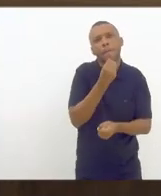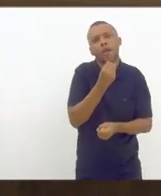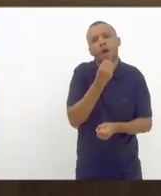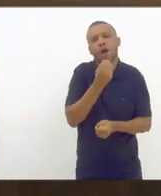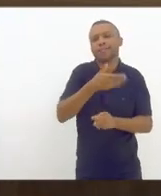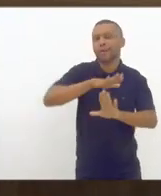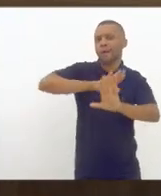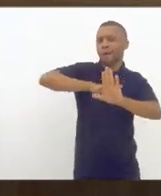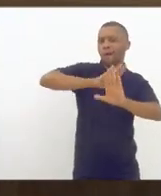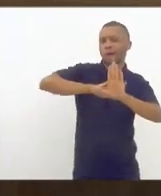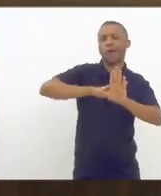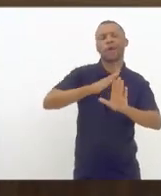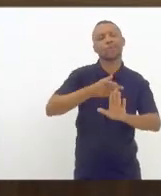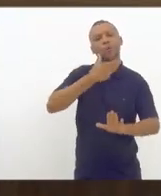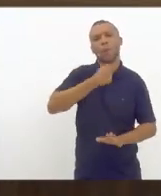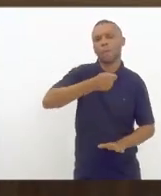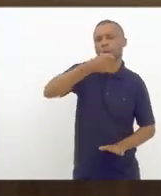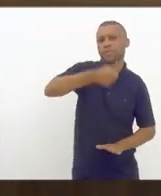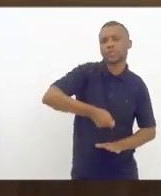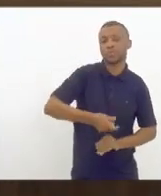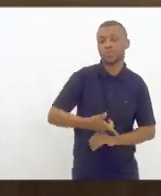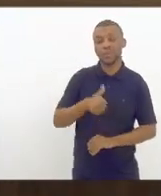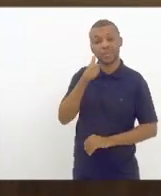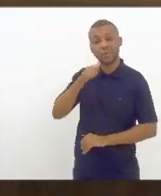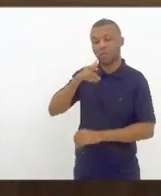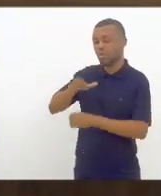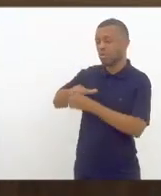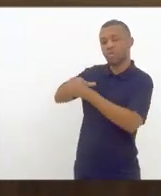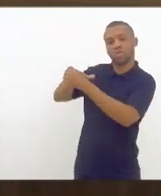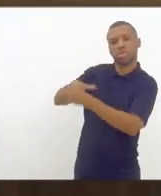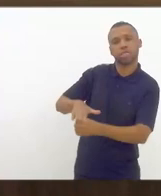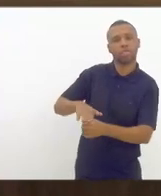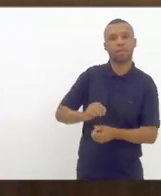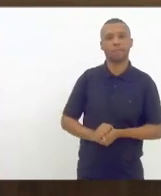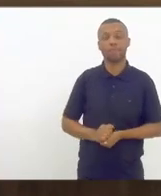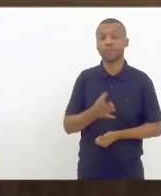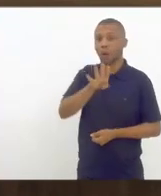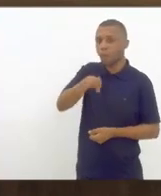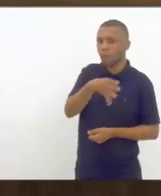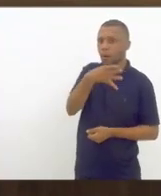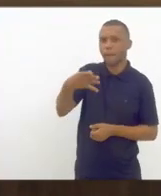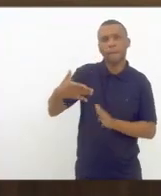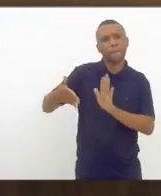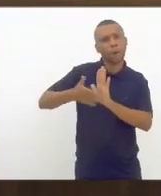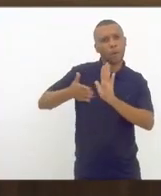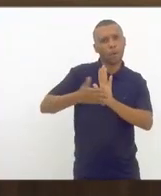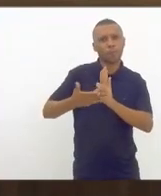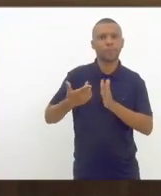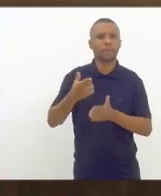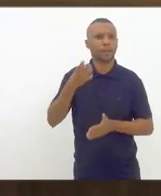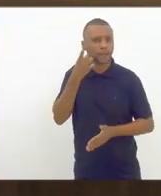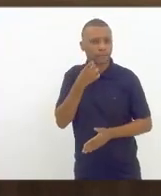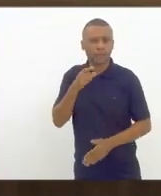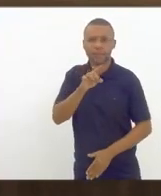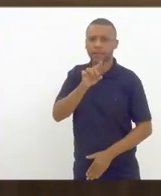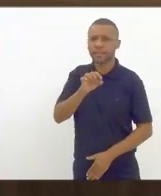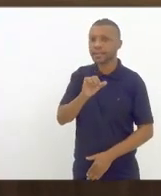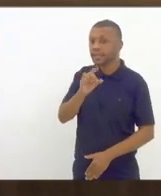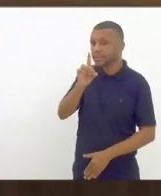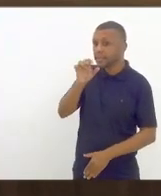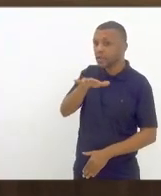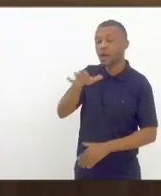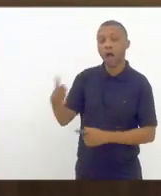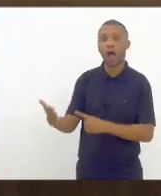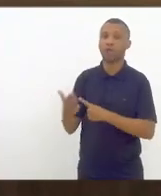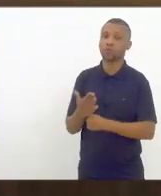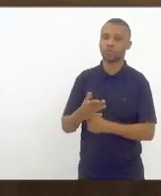de vulnerabilização das mulheres, e o programa proposto pela deputada Zeidan contribui muito com isso. A gente fez uma